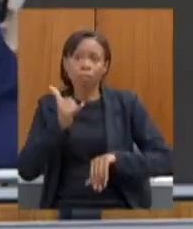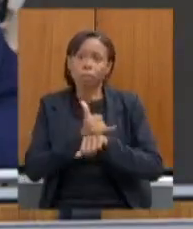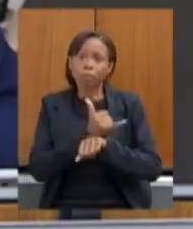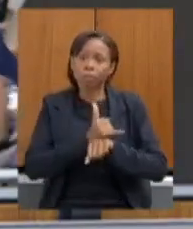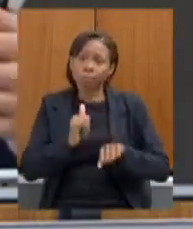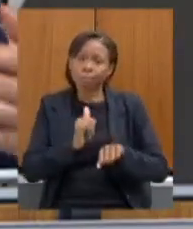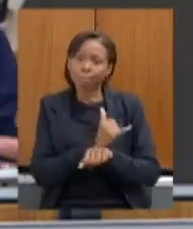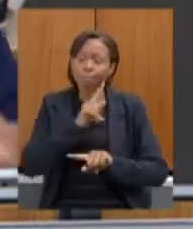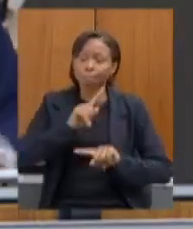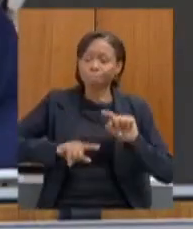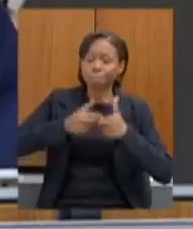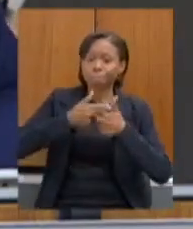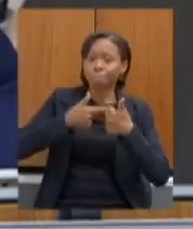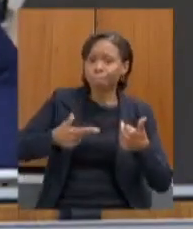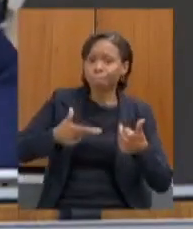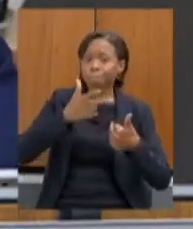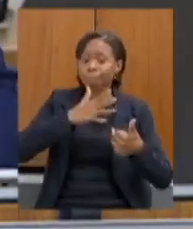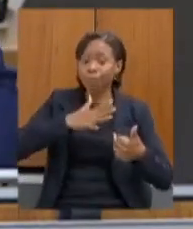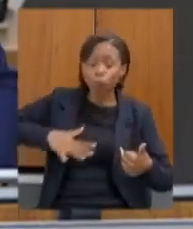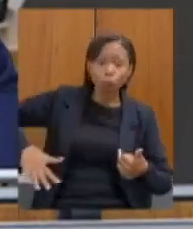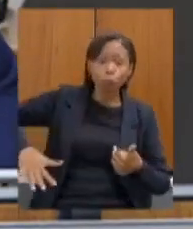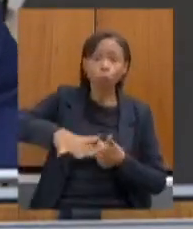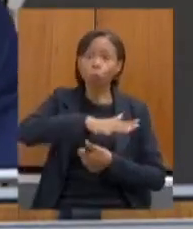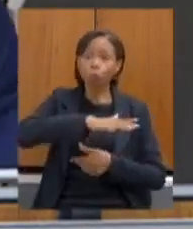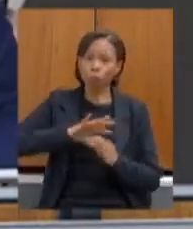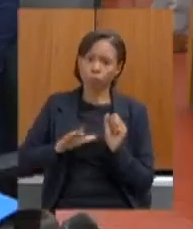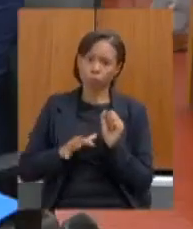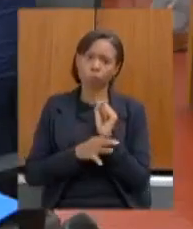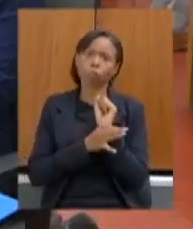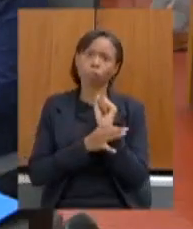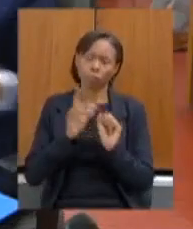equipamentos, toda a nossa segurança pública do nosso Estado. Muito obrigado.